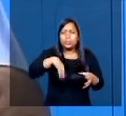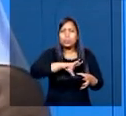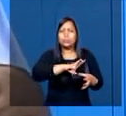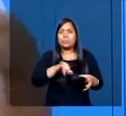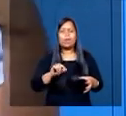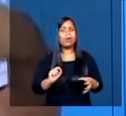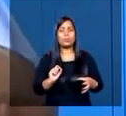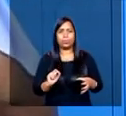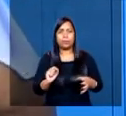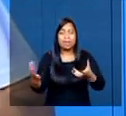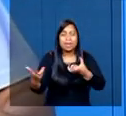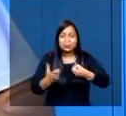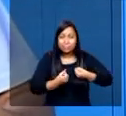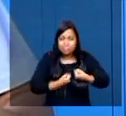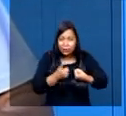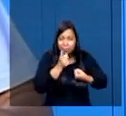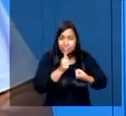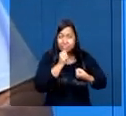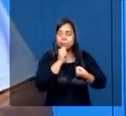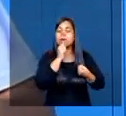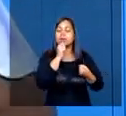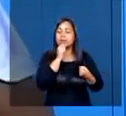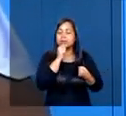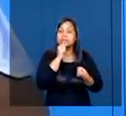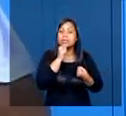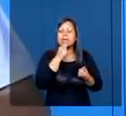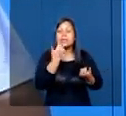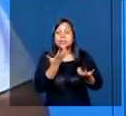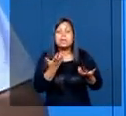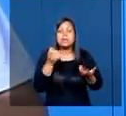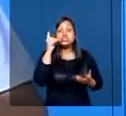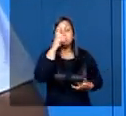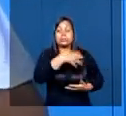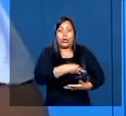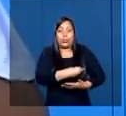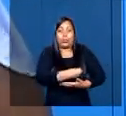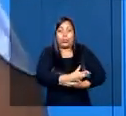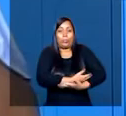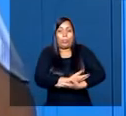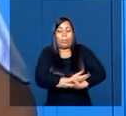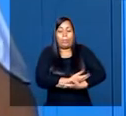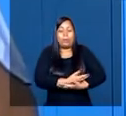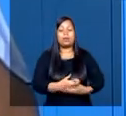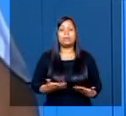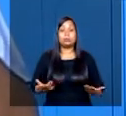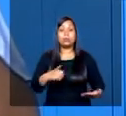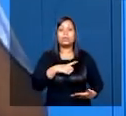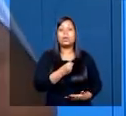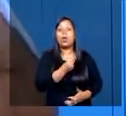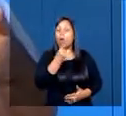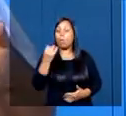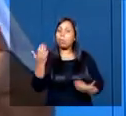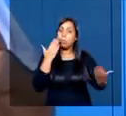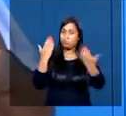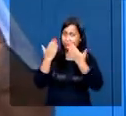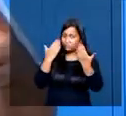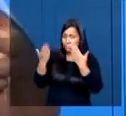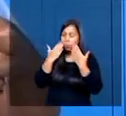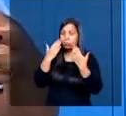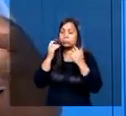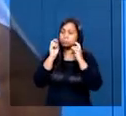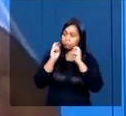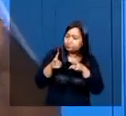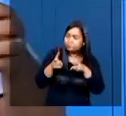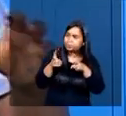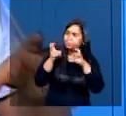então, receber essas mães, né? Que estão com dificuldade de aleitamento materno. A gente tem algumas psicólogas que ouvem essas mães. Então,